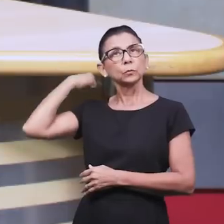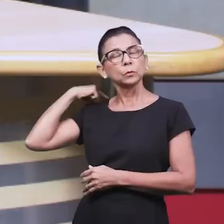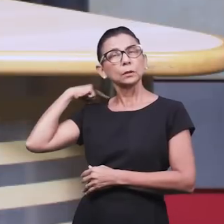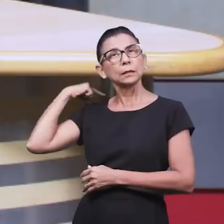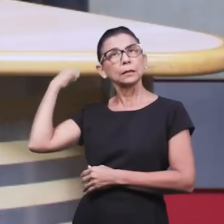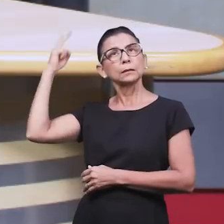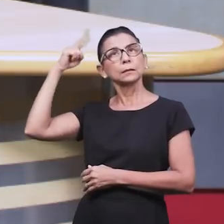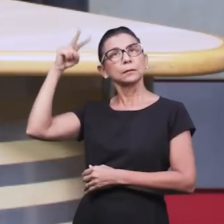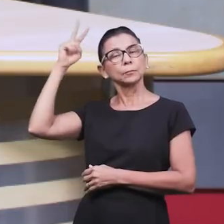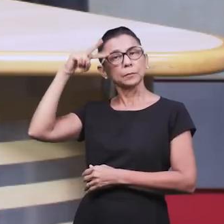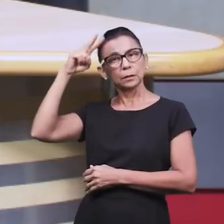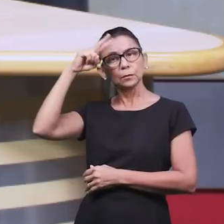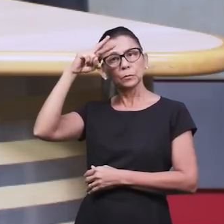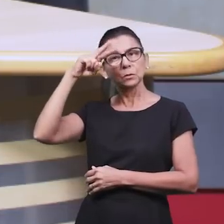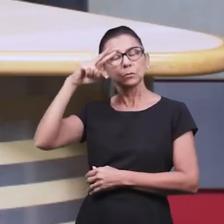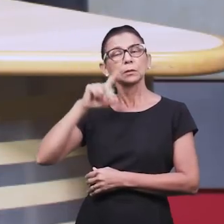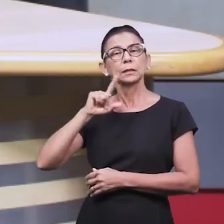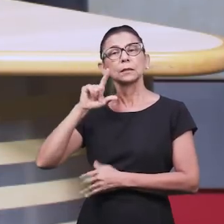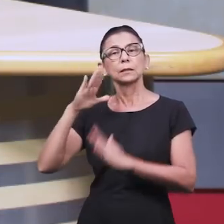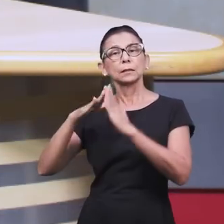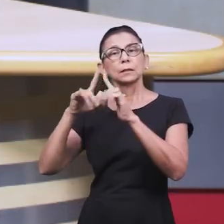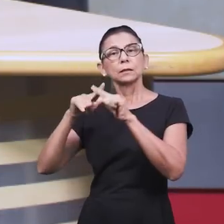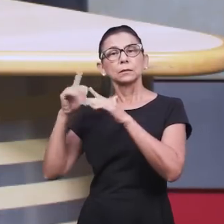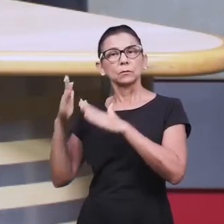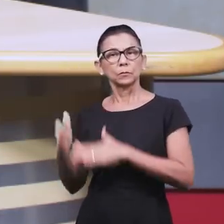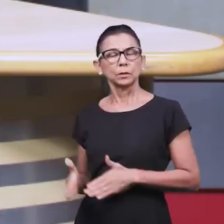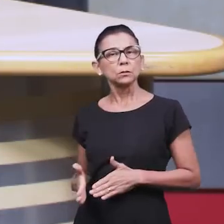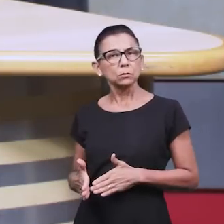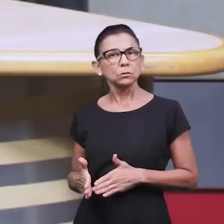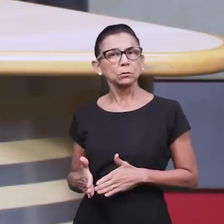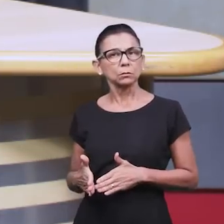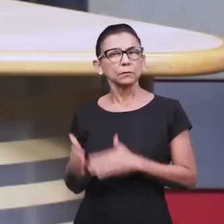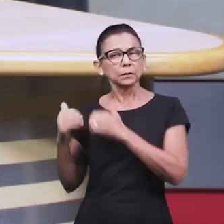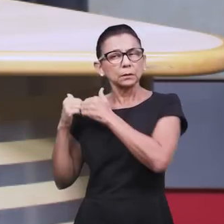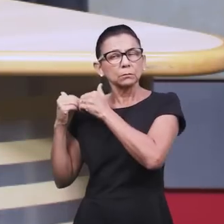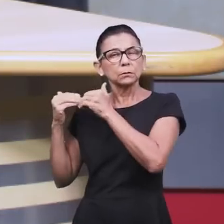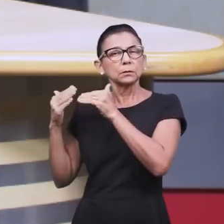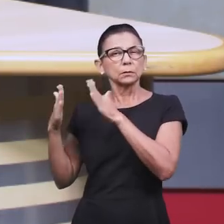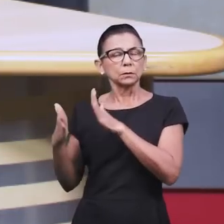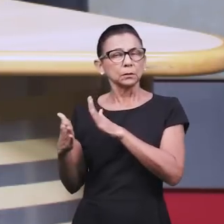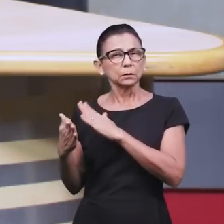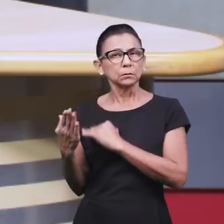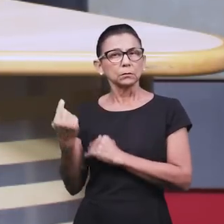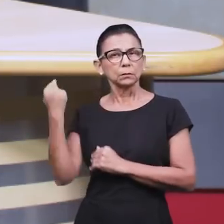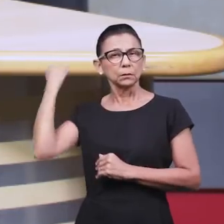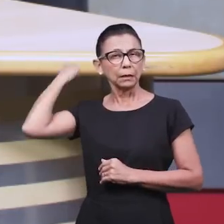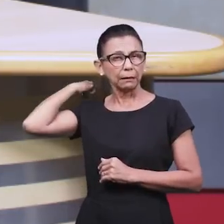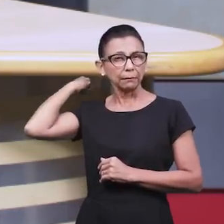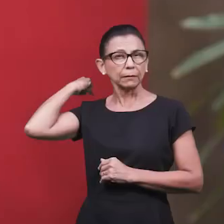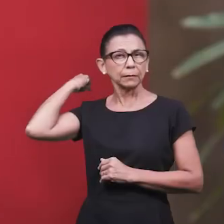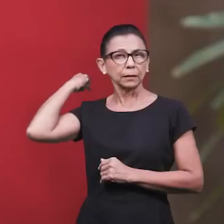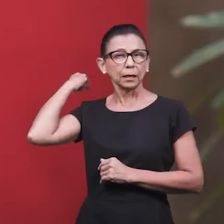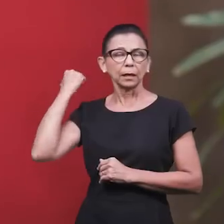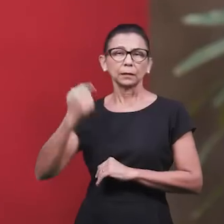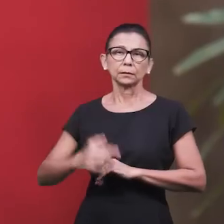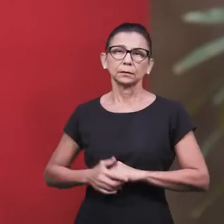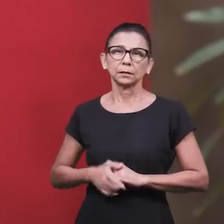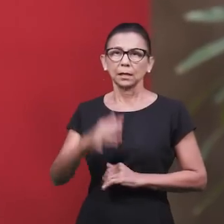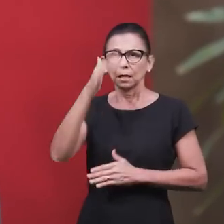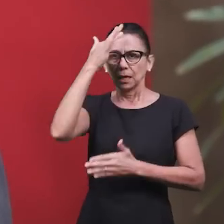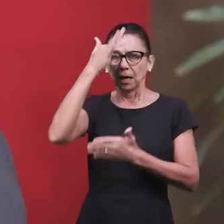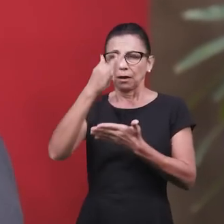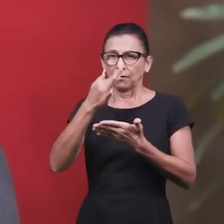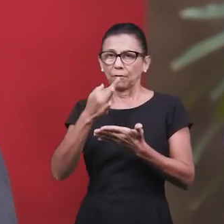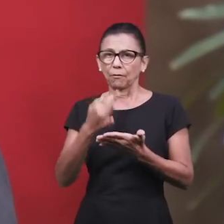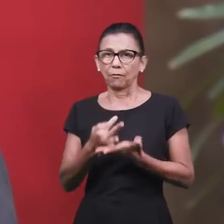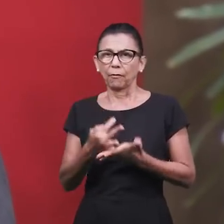primitiva. Porque a fé da igreja primitiva, Josias, ela não se confundia